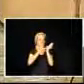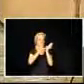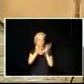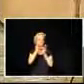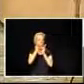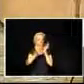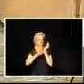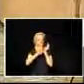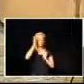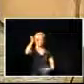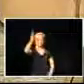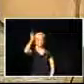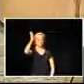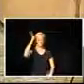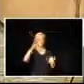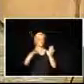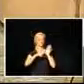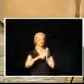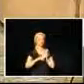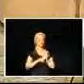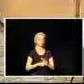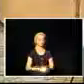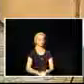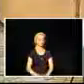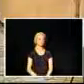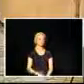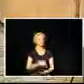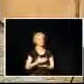Taubaté, iniciamos os nossos trabalhos.